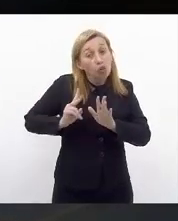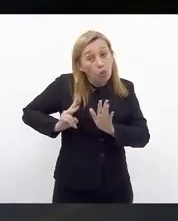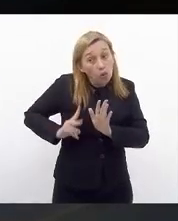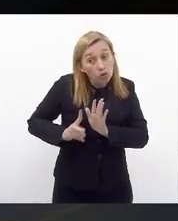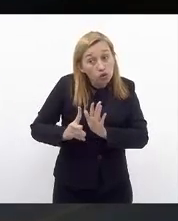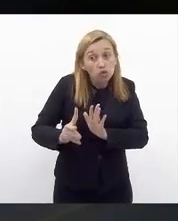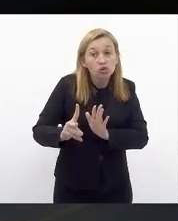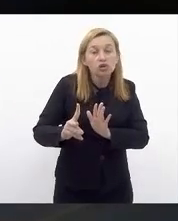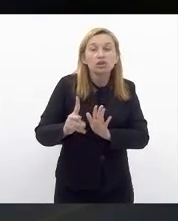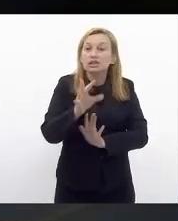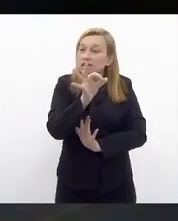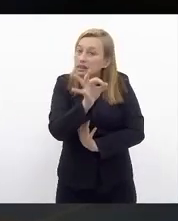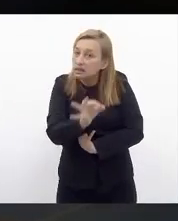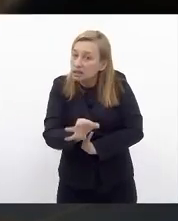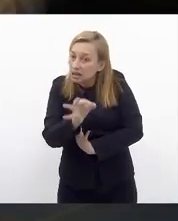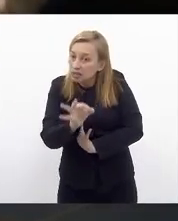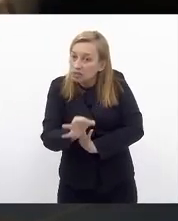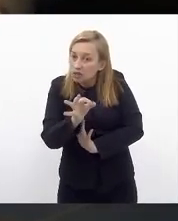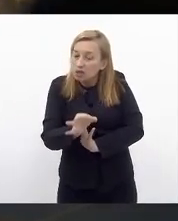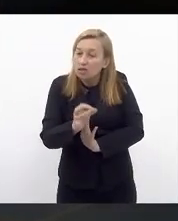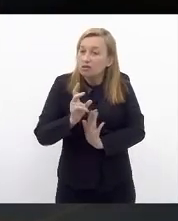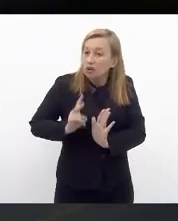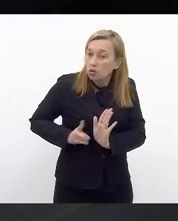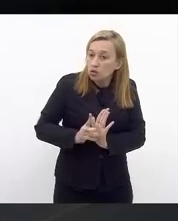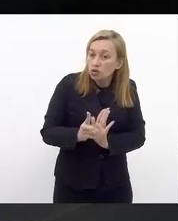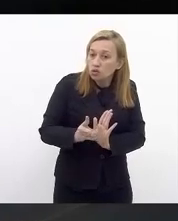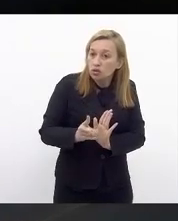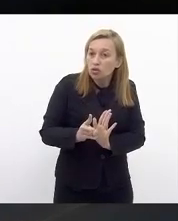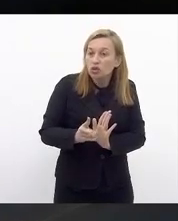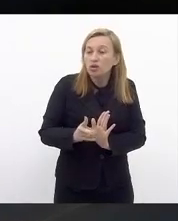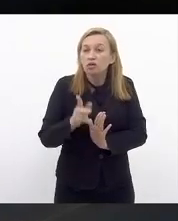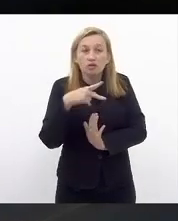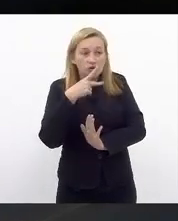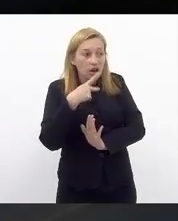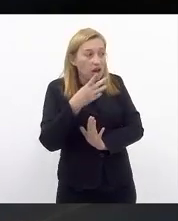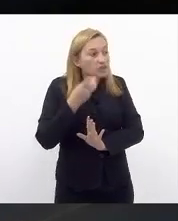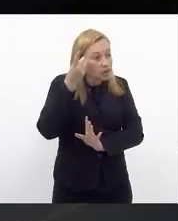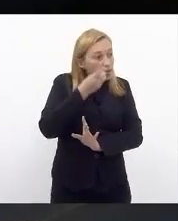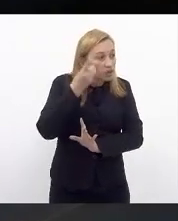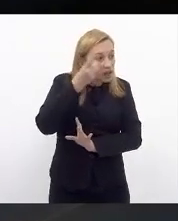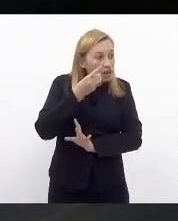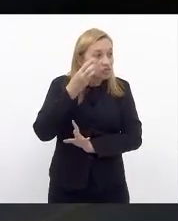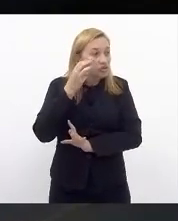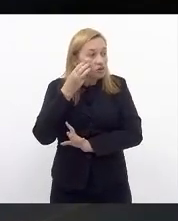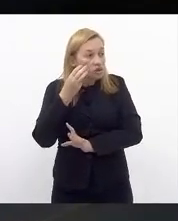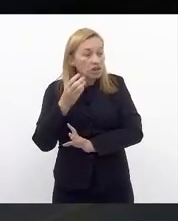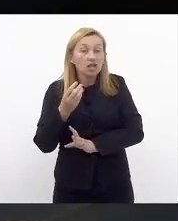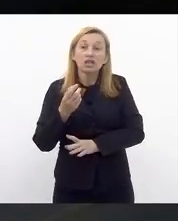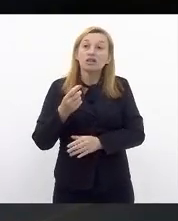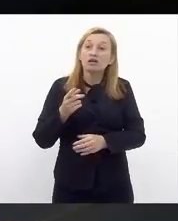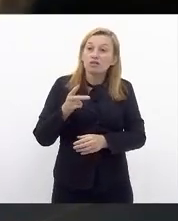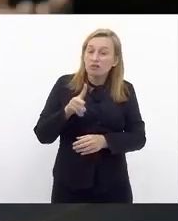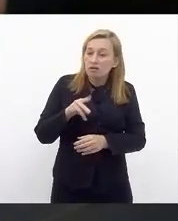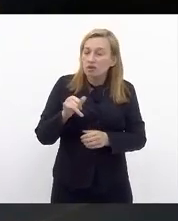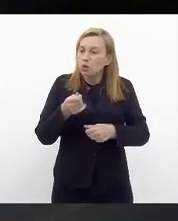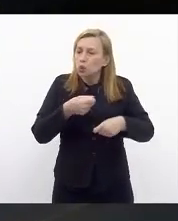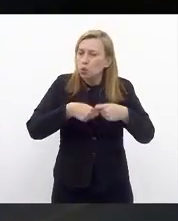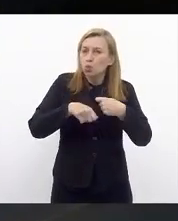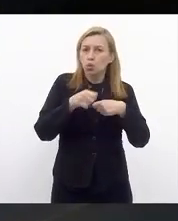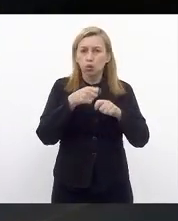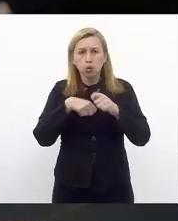mantendo logicamente que a gente vai manter como foi falado pelo Deputado waldeck a gente ainda vai ter uma